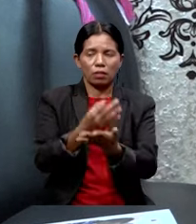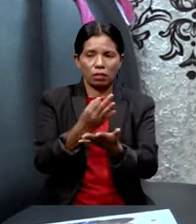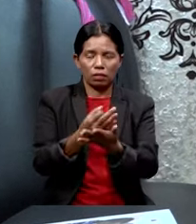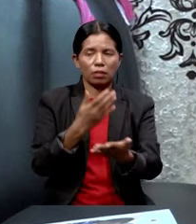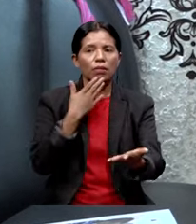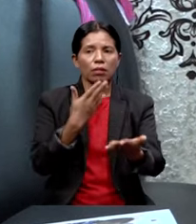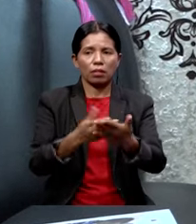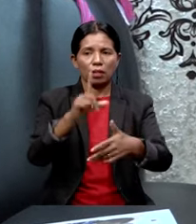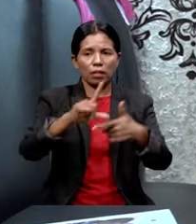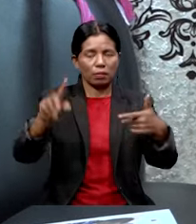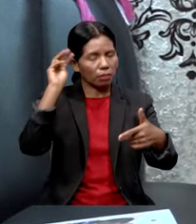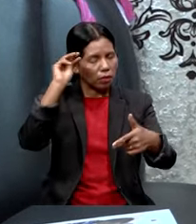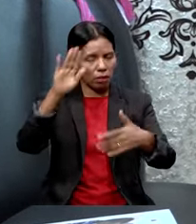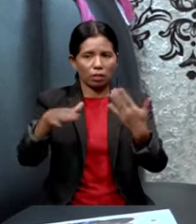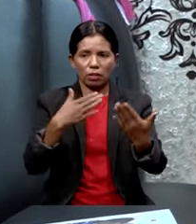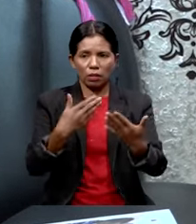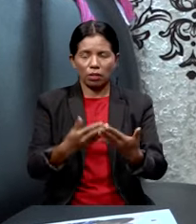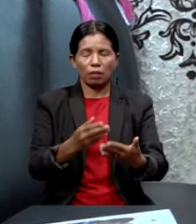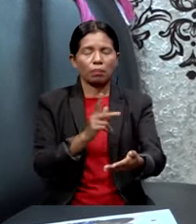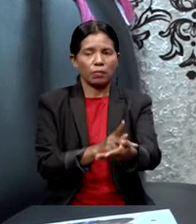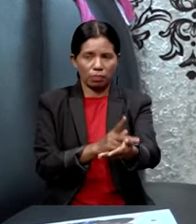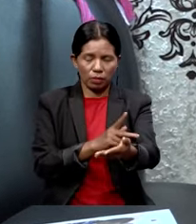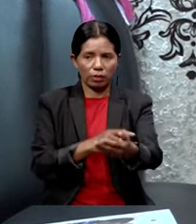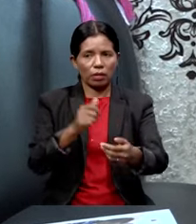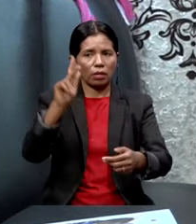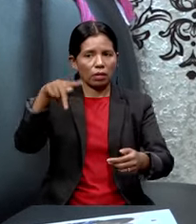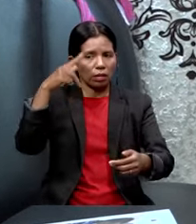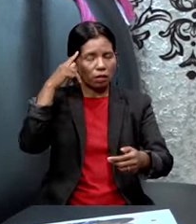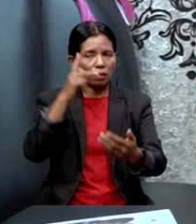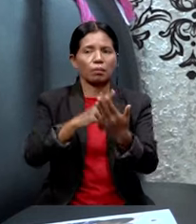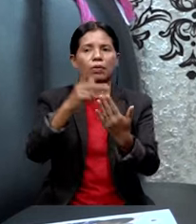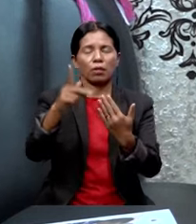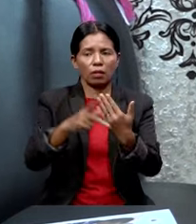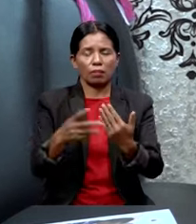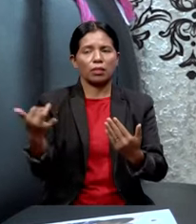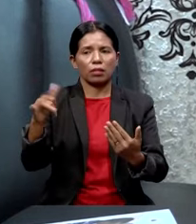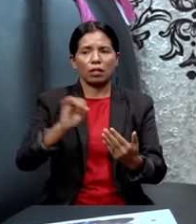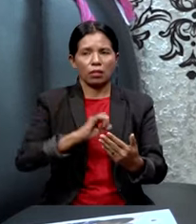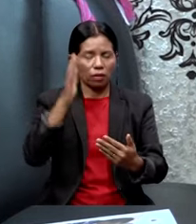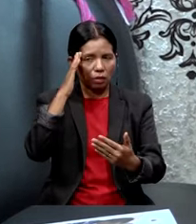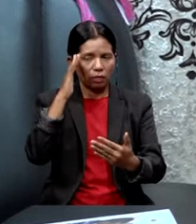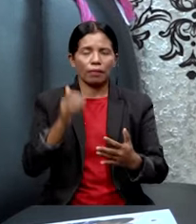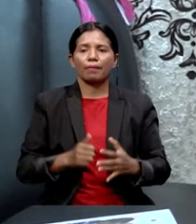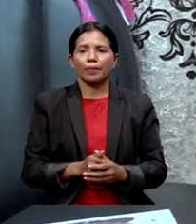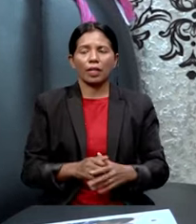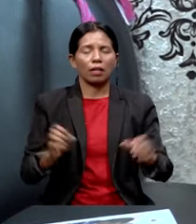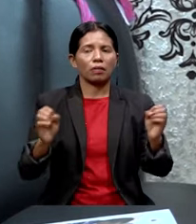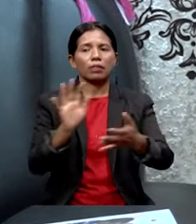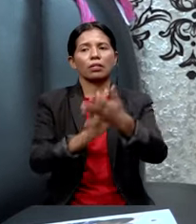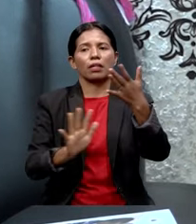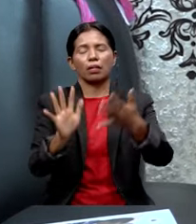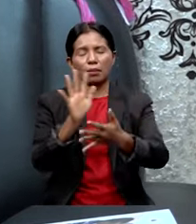adequado ba linhas ministeriais sira para hodi promove politika programa sira ka ne be haunen idane la oset celebração